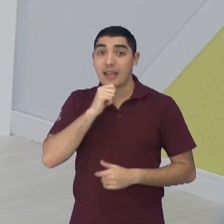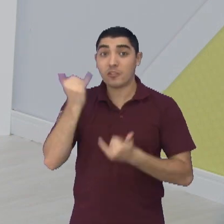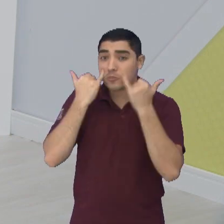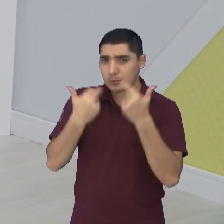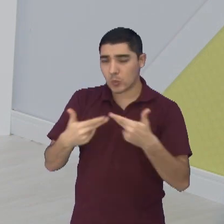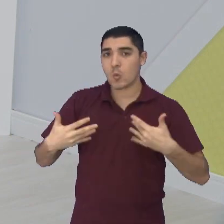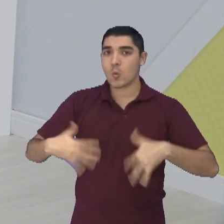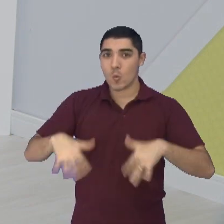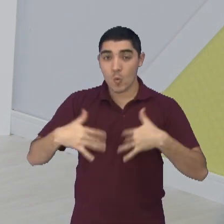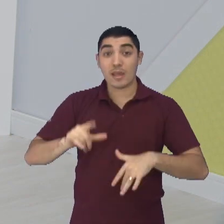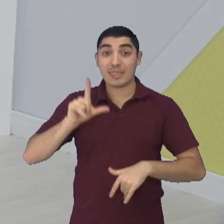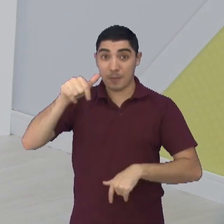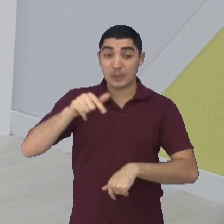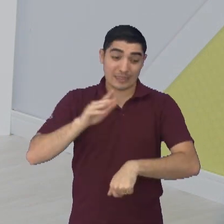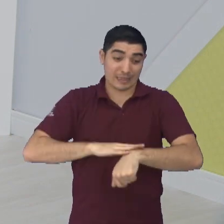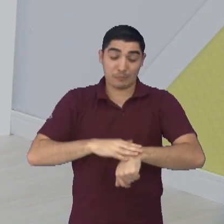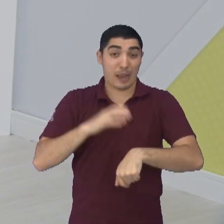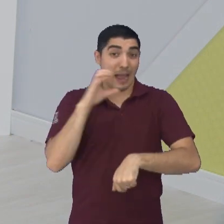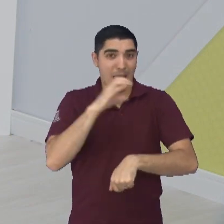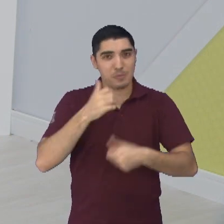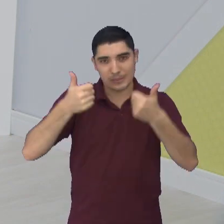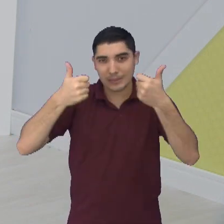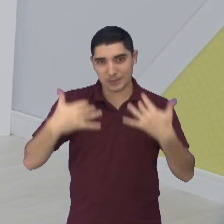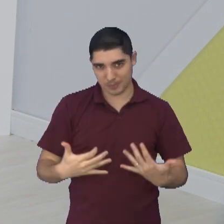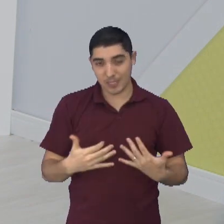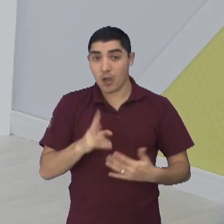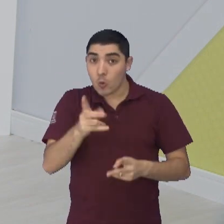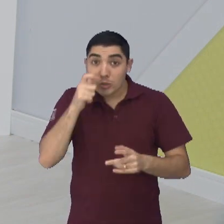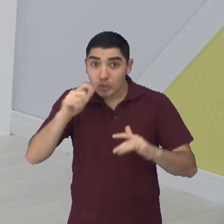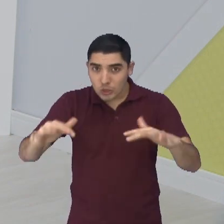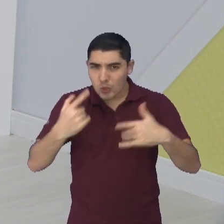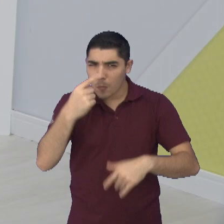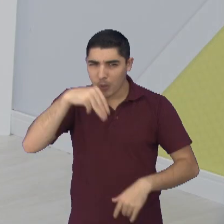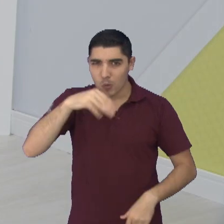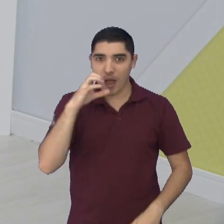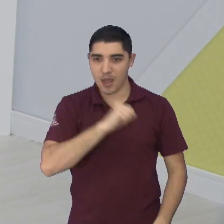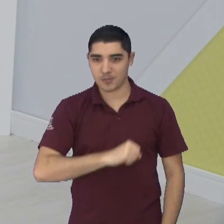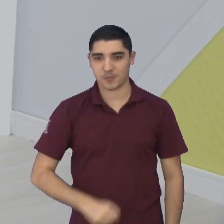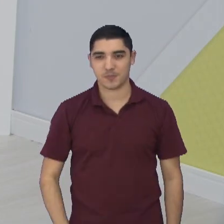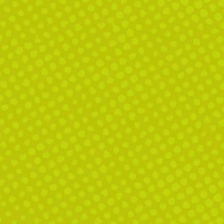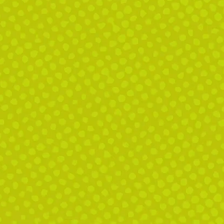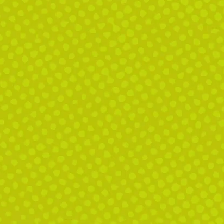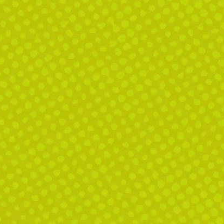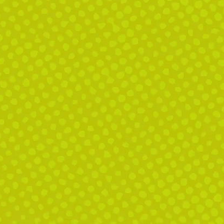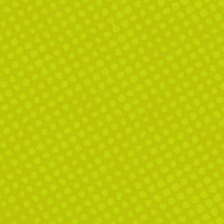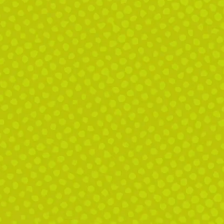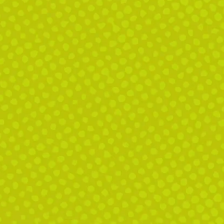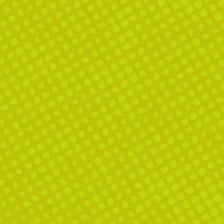tempo da gente falar de tudo que a gente precisa falar aqui no programa de hoje. Não sai daí, um minutinho, estaremos de volta.